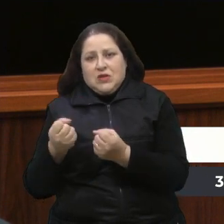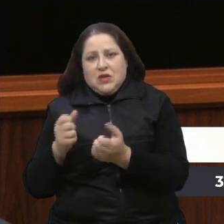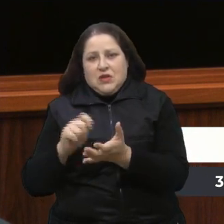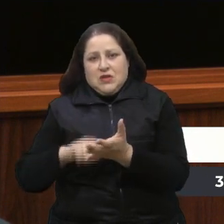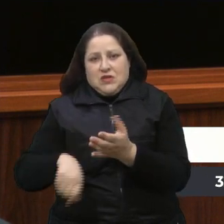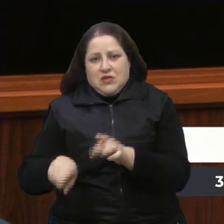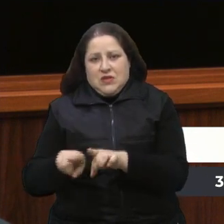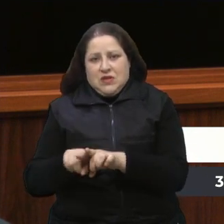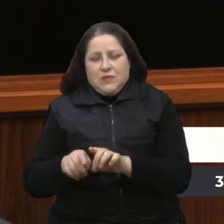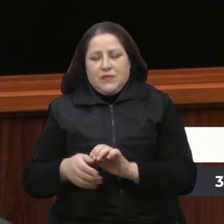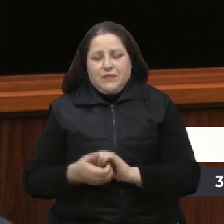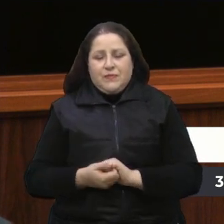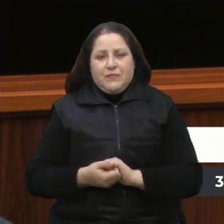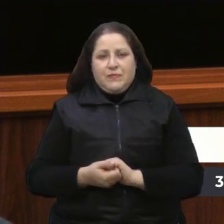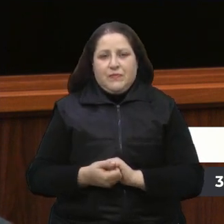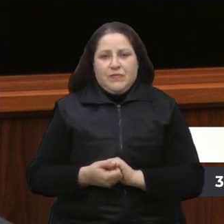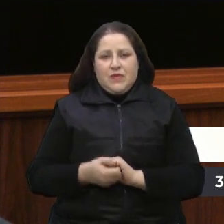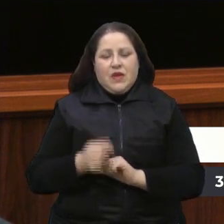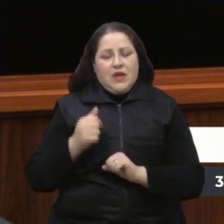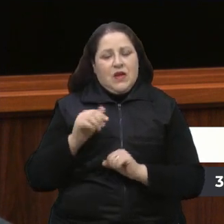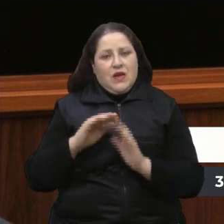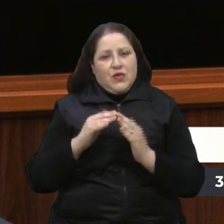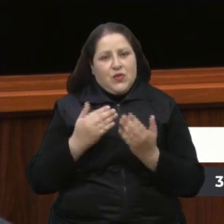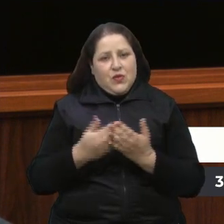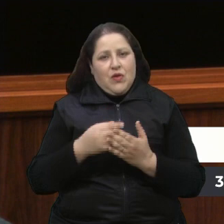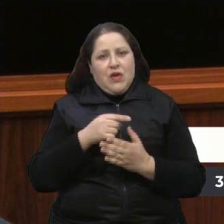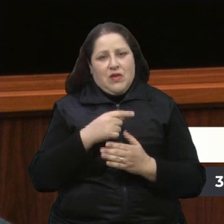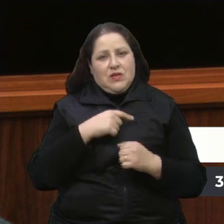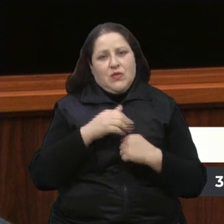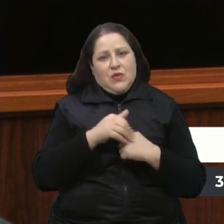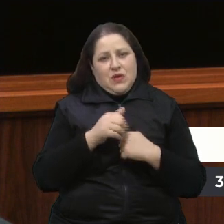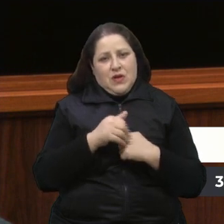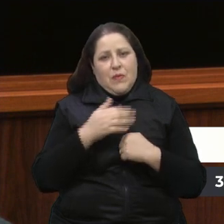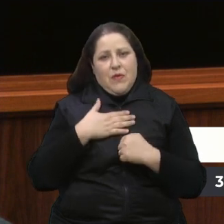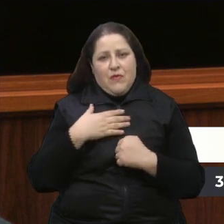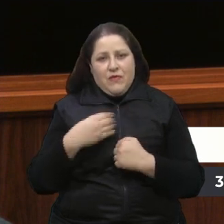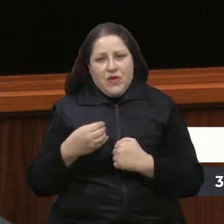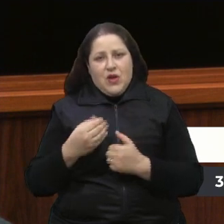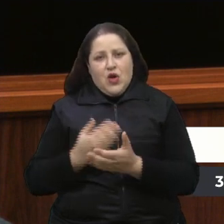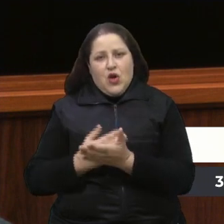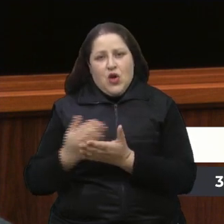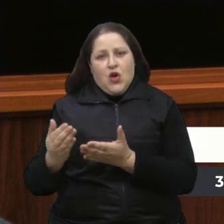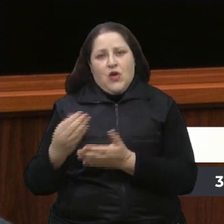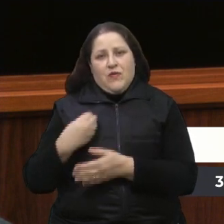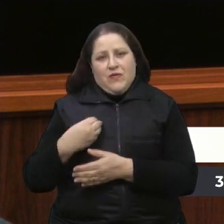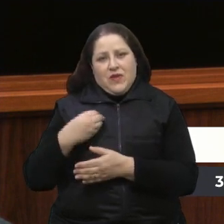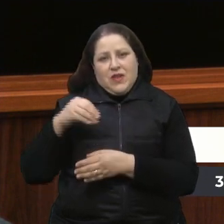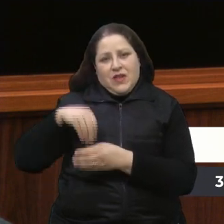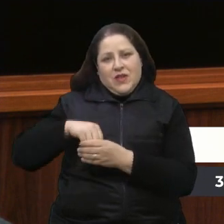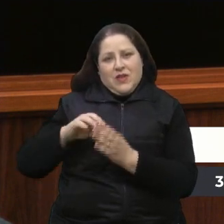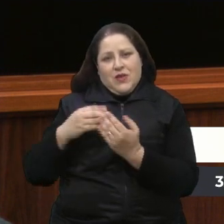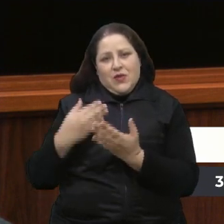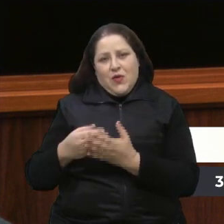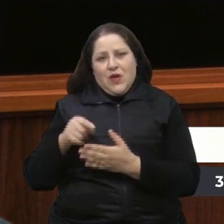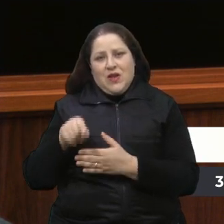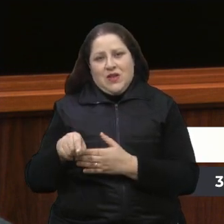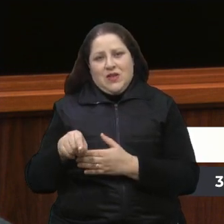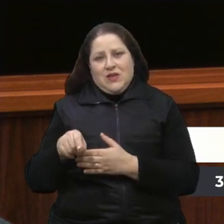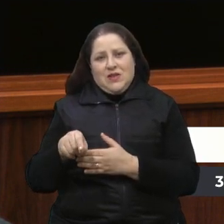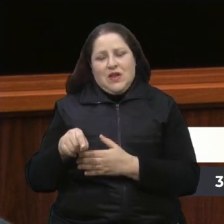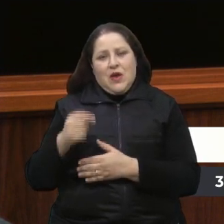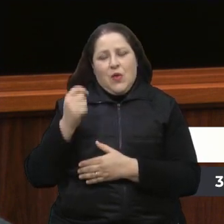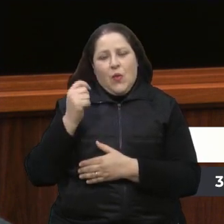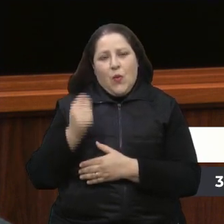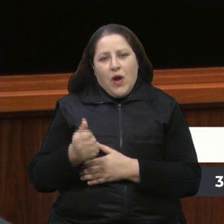um carinho muito especial por essa escola meu filho iniciou a sua vida escolar ali com quase